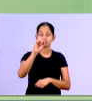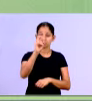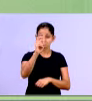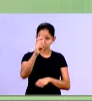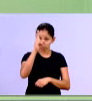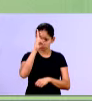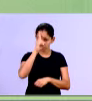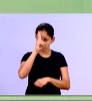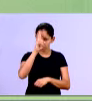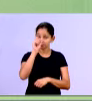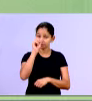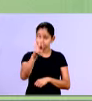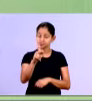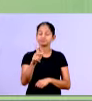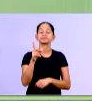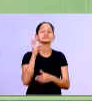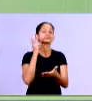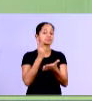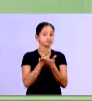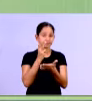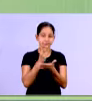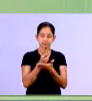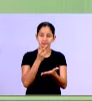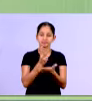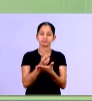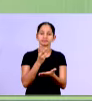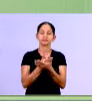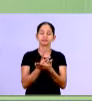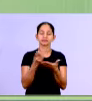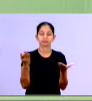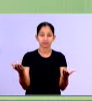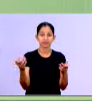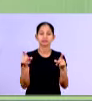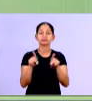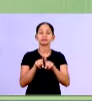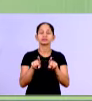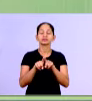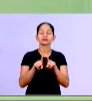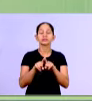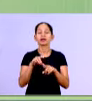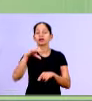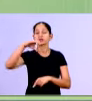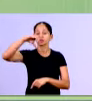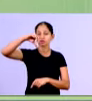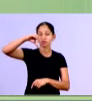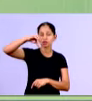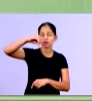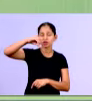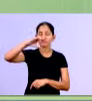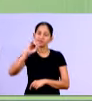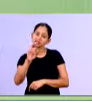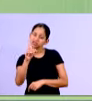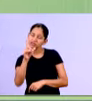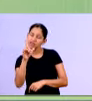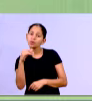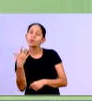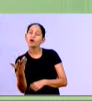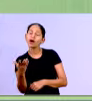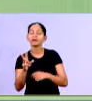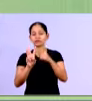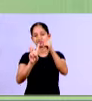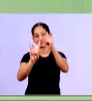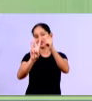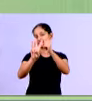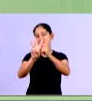0,05, ok? 0,05. E 90 dias é a mesma coisa que 3